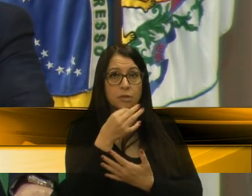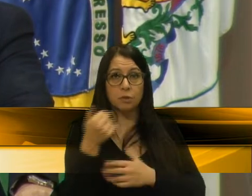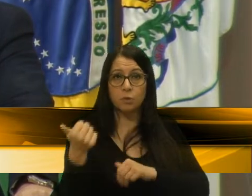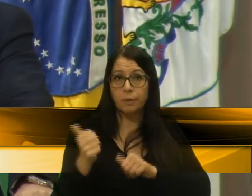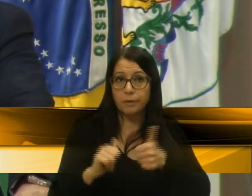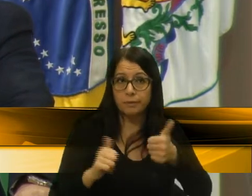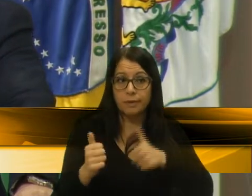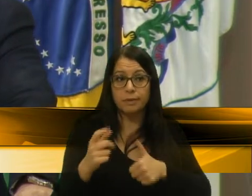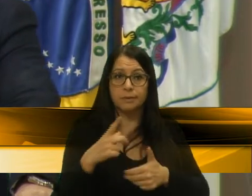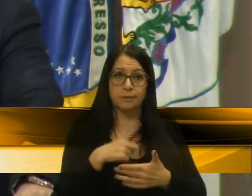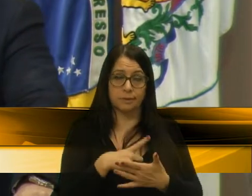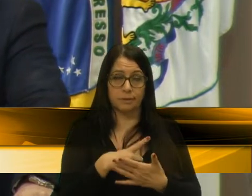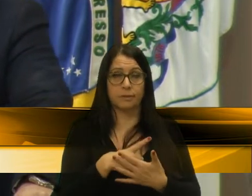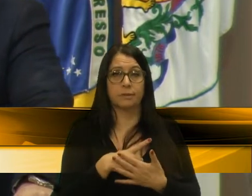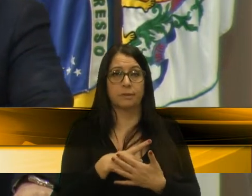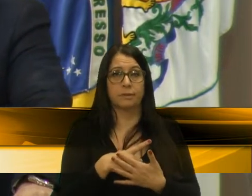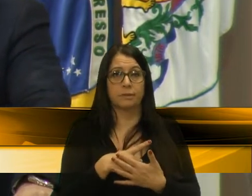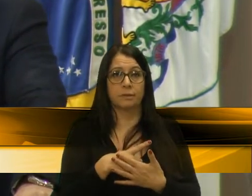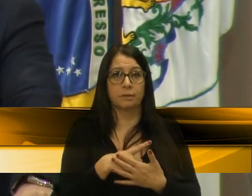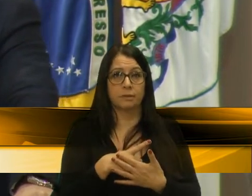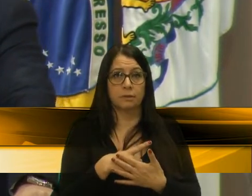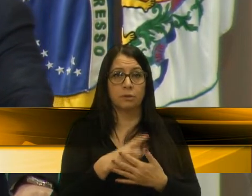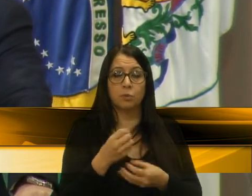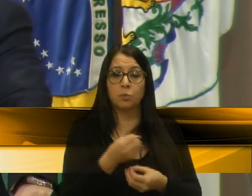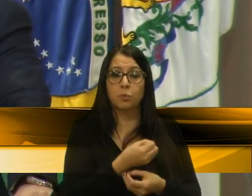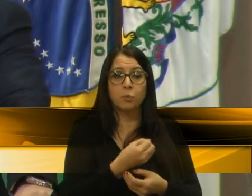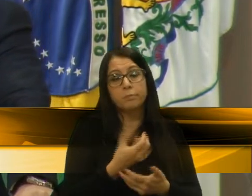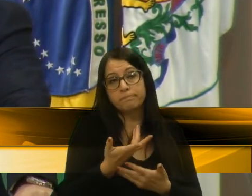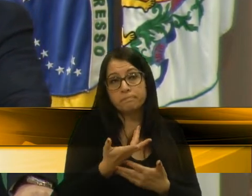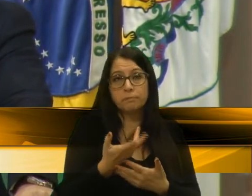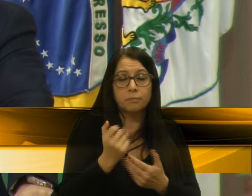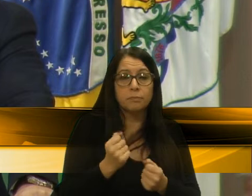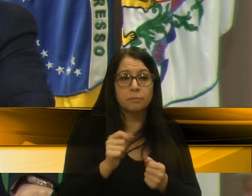que eles têm, do quanto poderiam